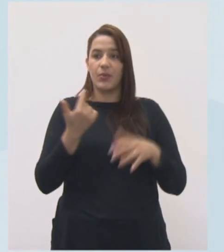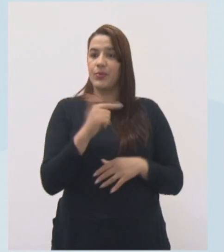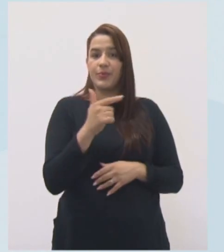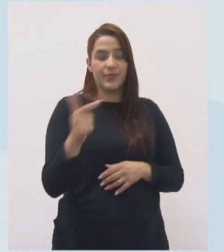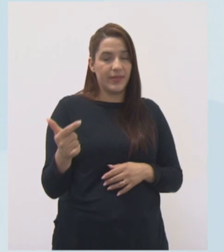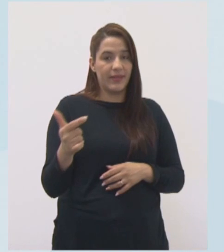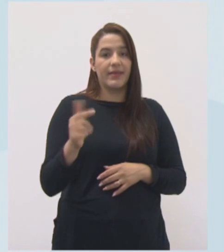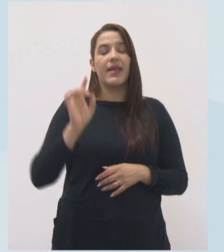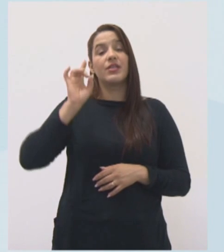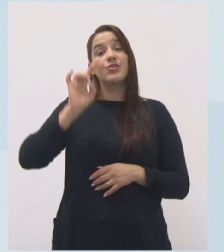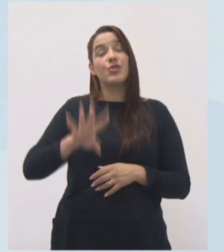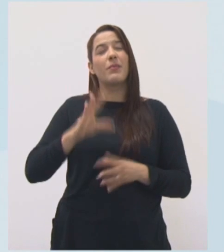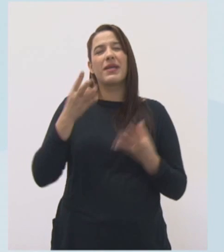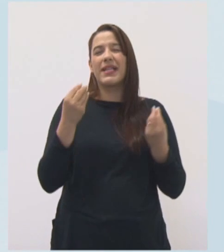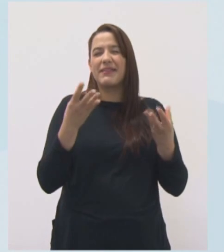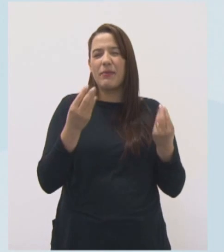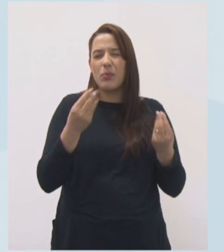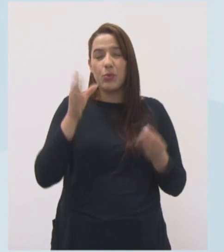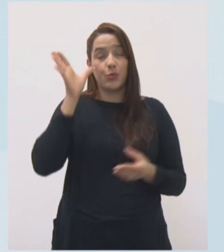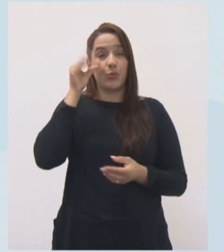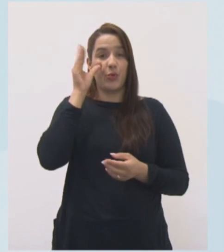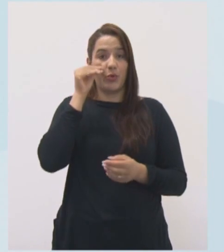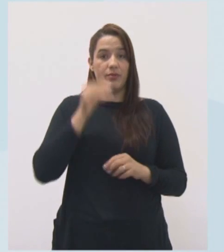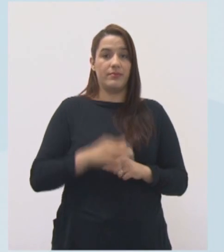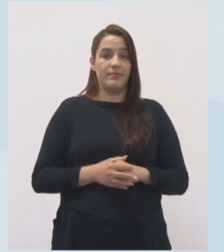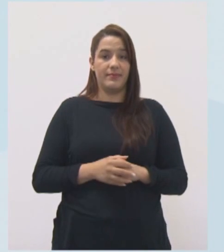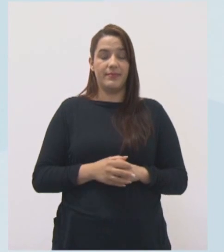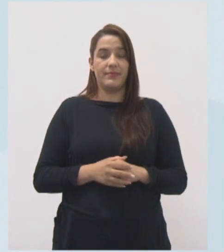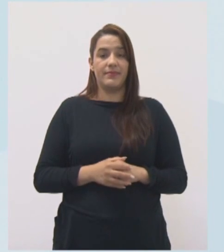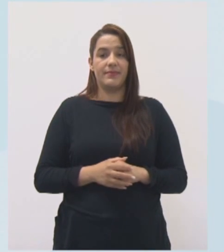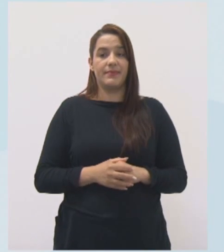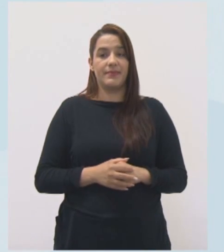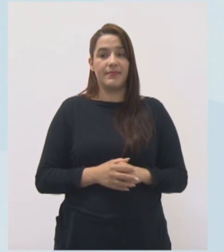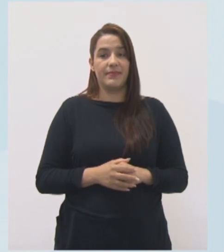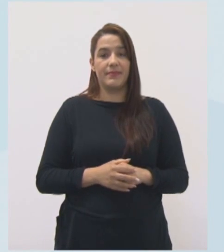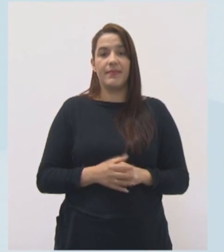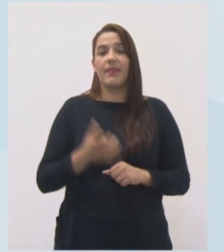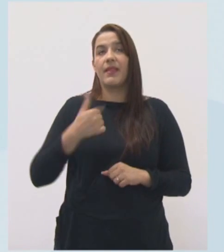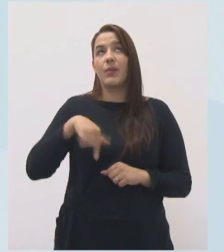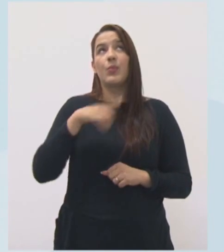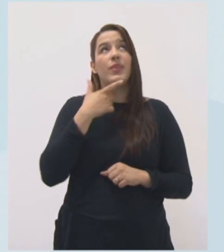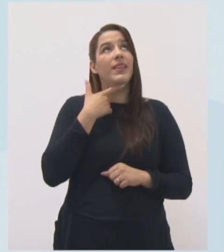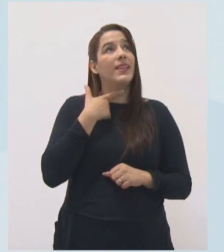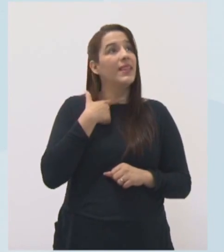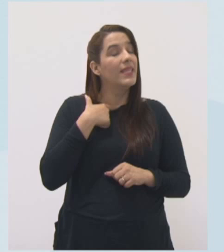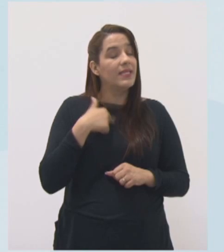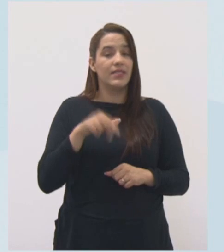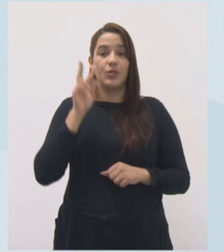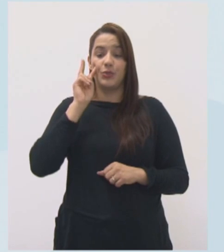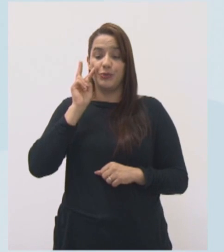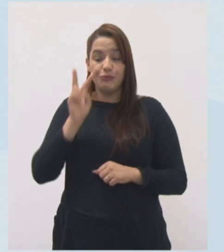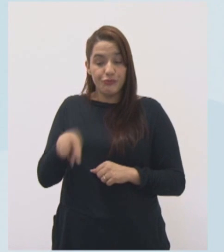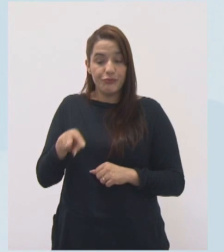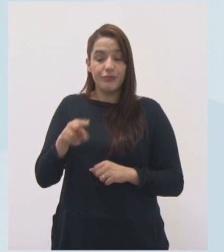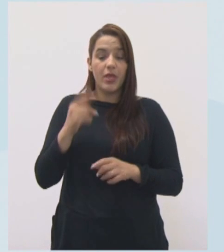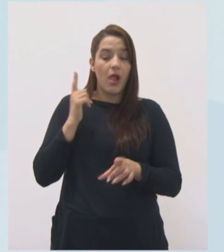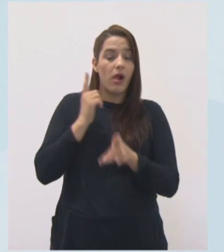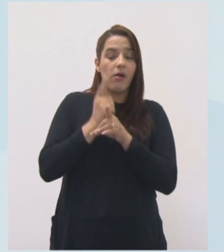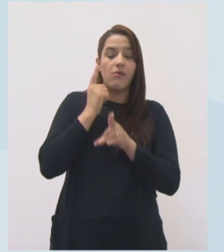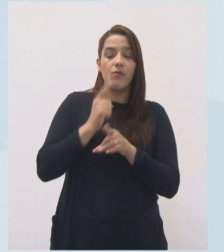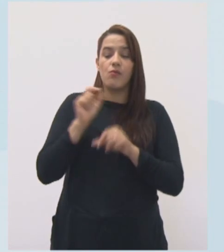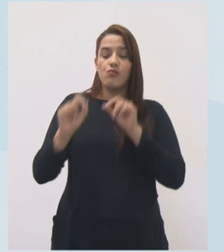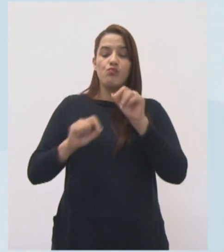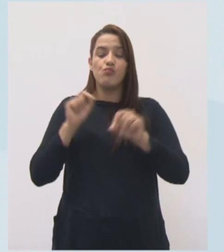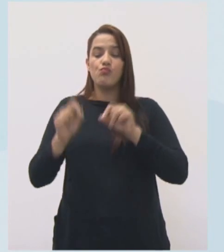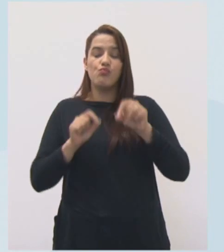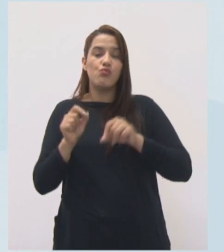só porque ela estava muito, muito, muito, muito curiosa. Exatamente. Ela estava com um desejo, assim, muito grande de descobrir o